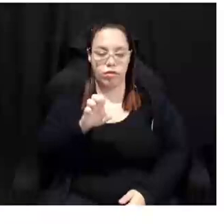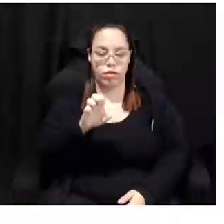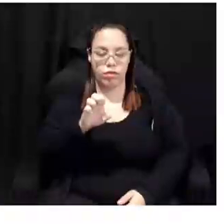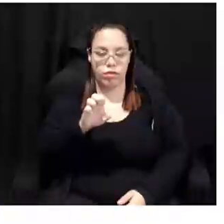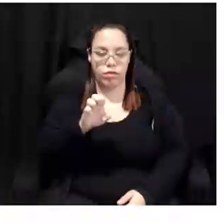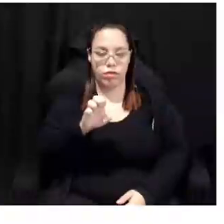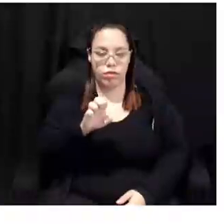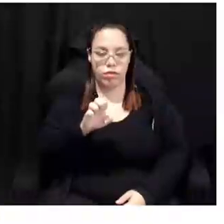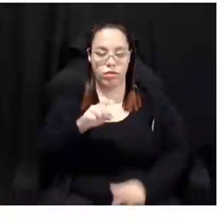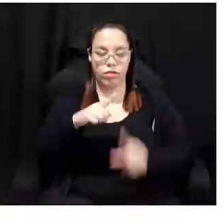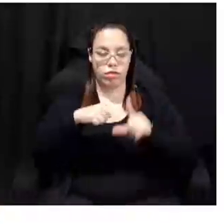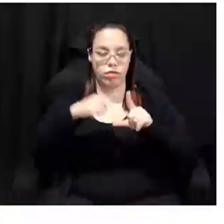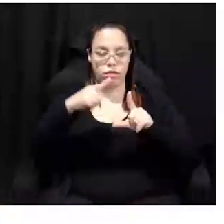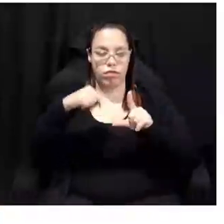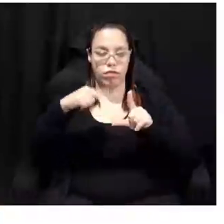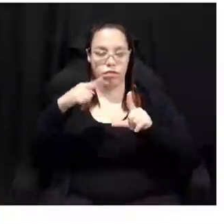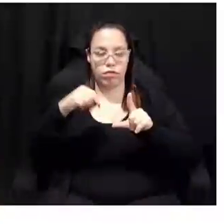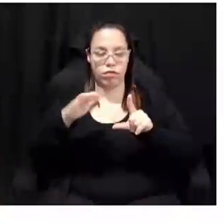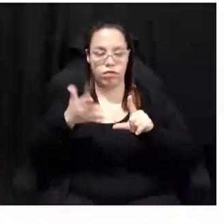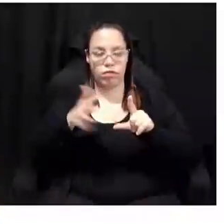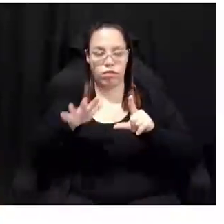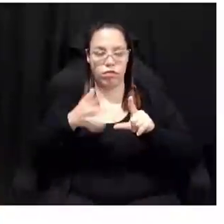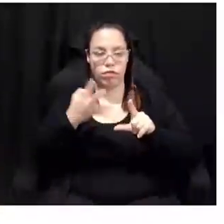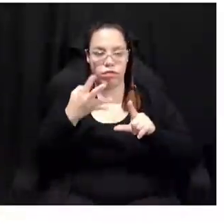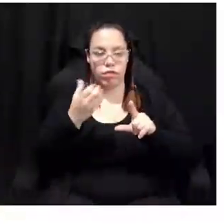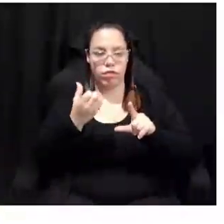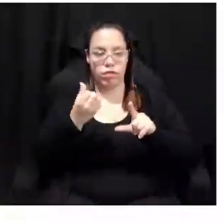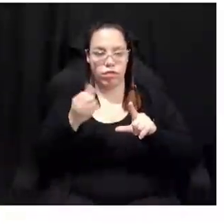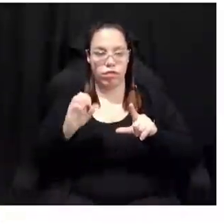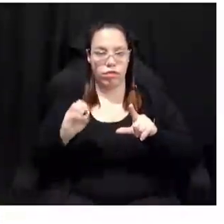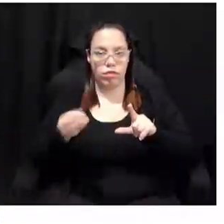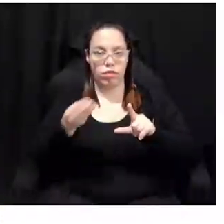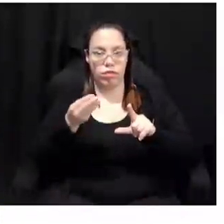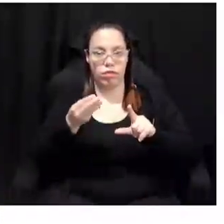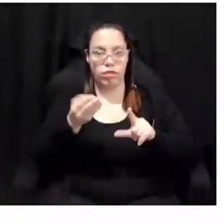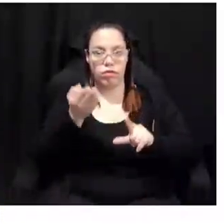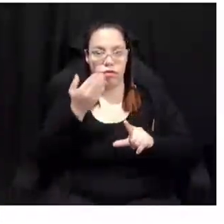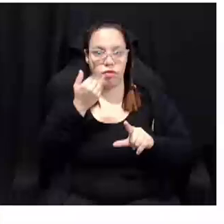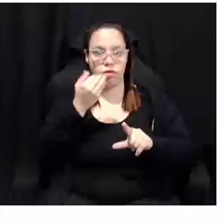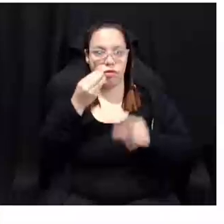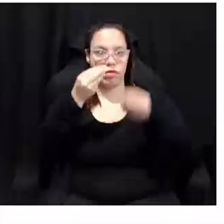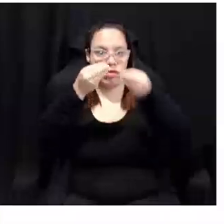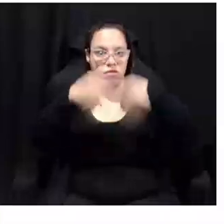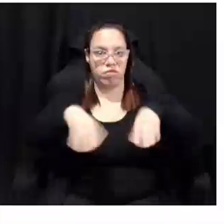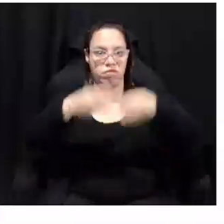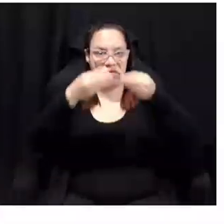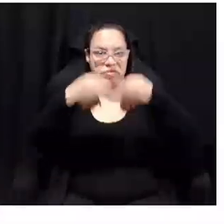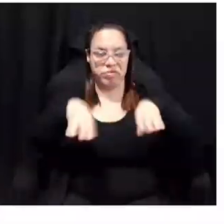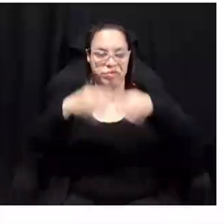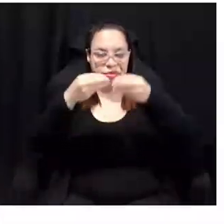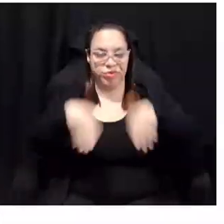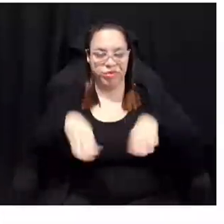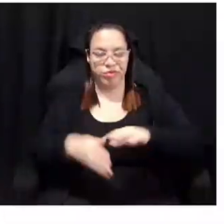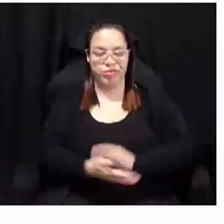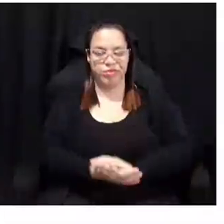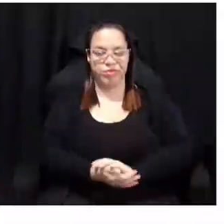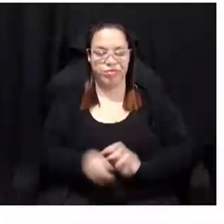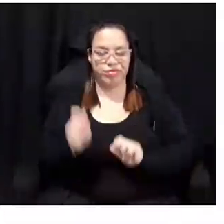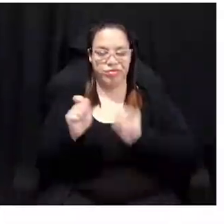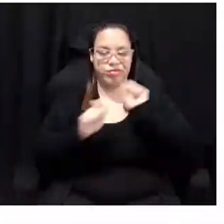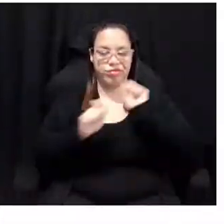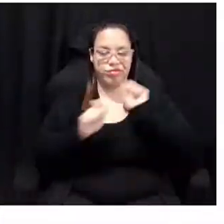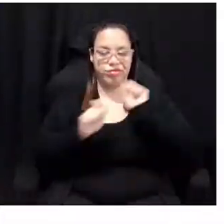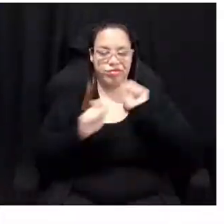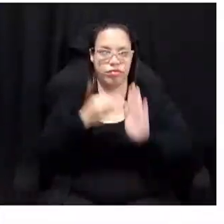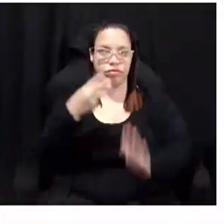Estatística, cerca de 46 milhões de toneladas de comida são desperdiçadas, o que representa